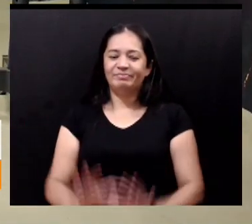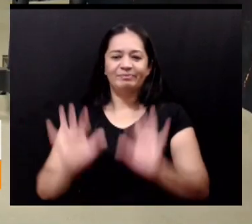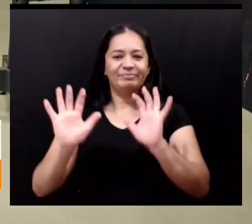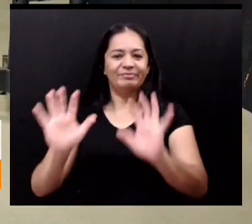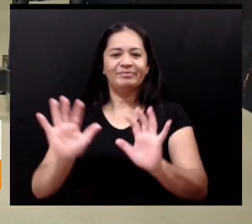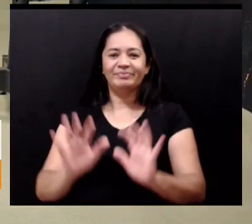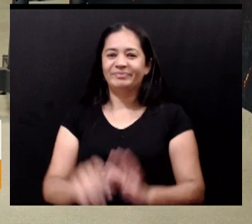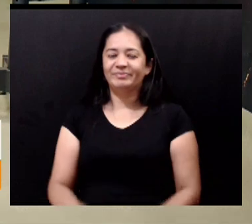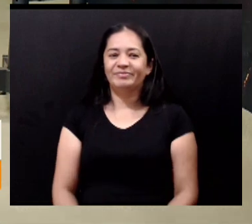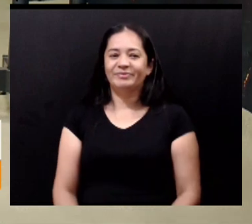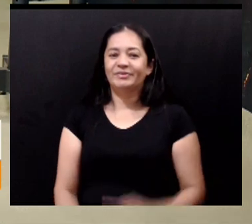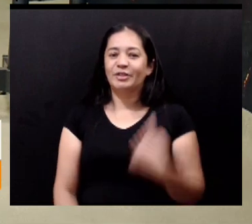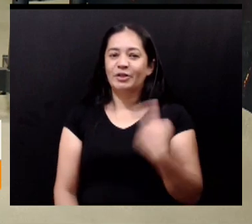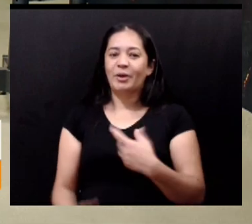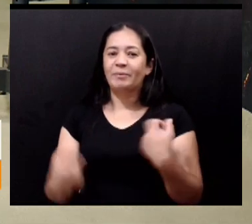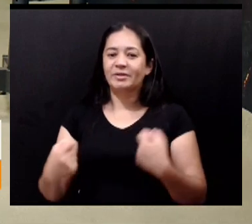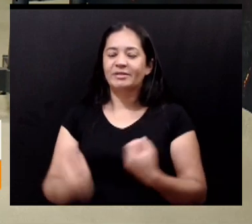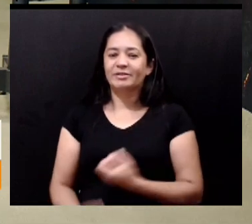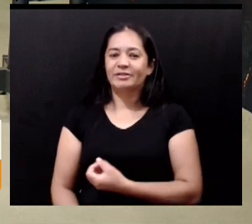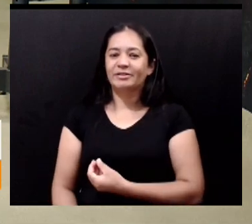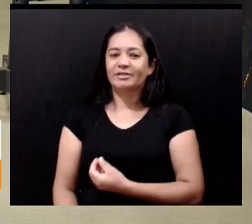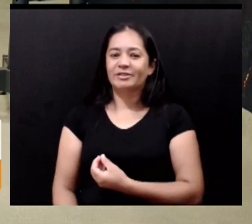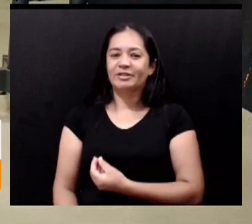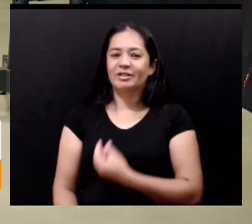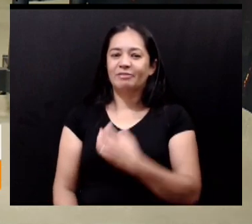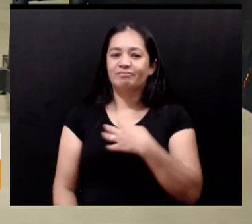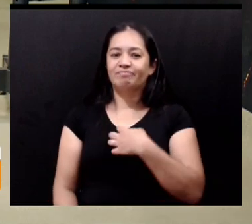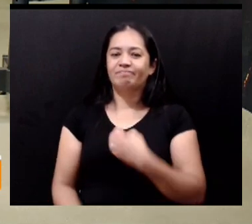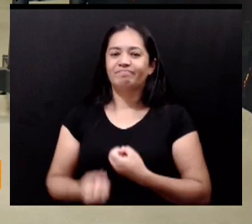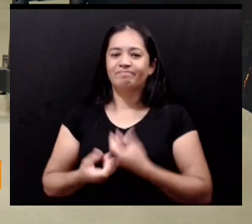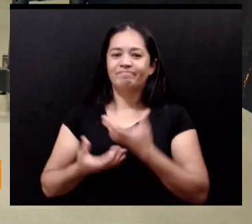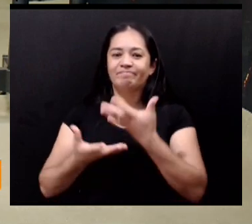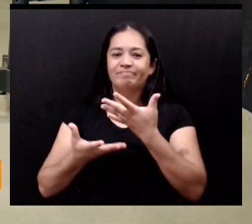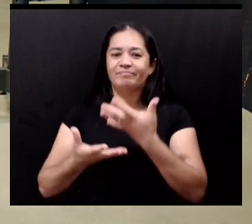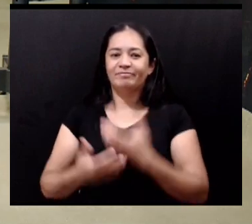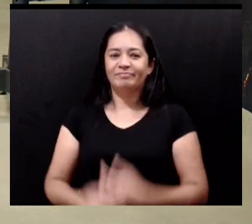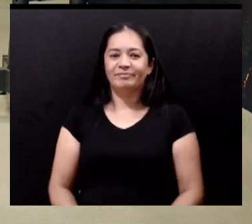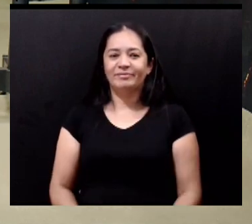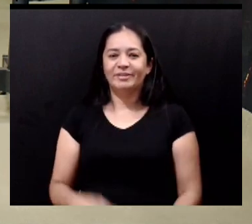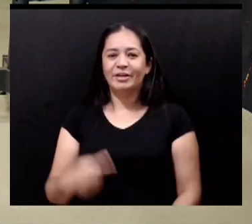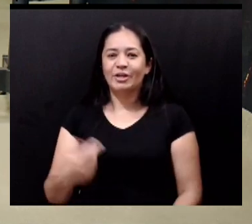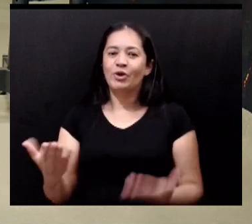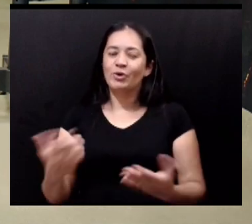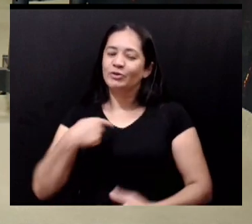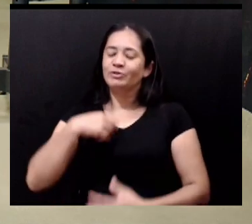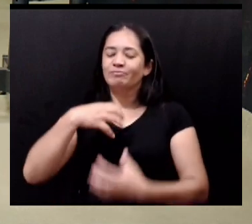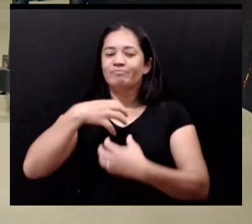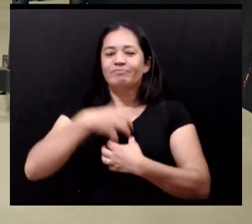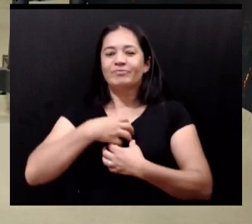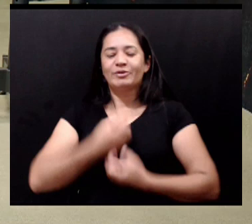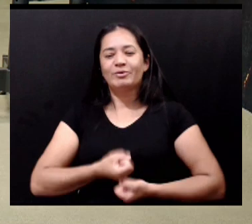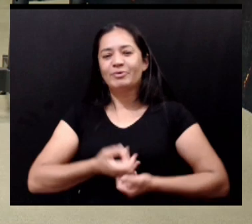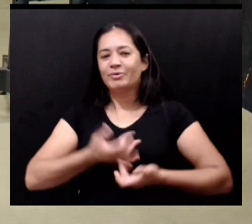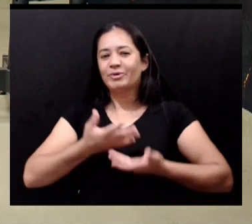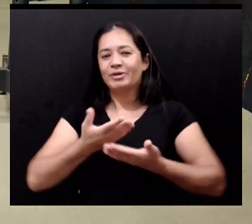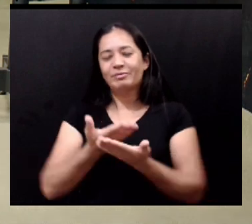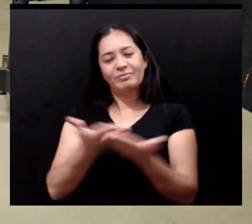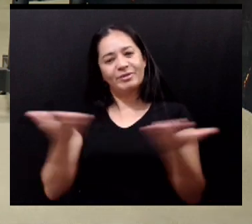precisa transbordar o que a gente sente. E é isso que eu senti hoje e transbordei para você. É amor, é